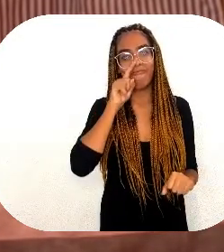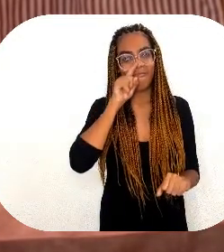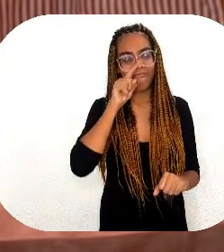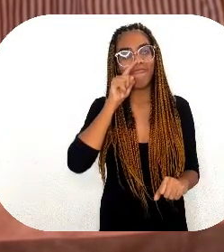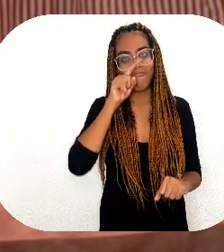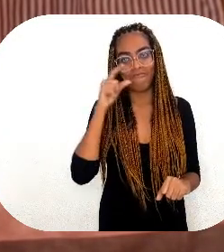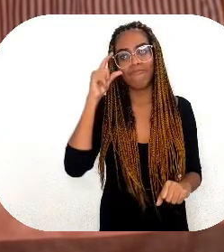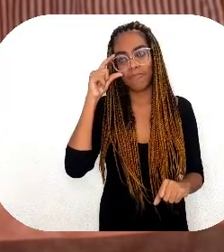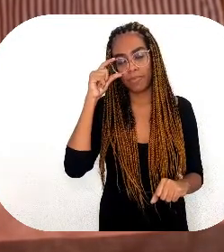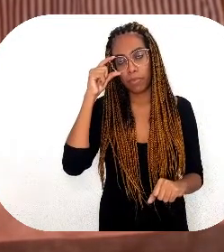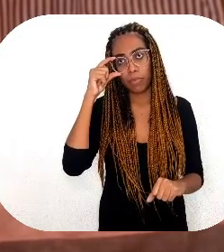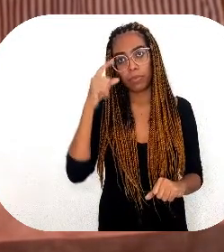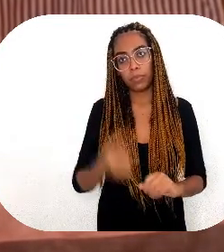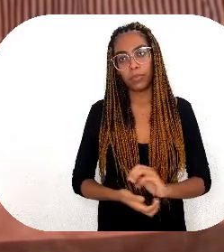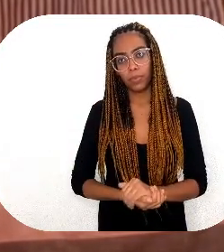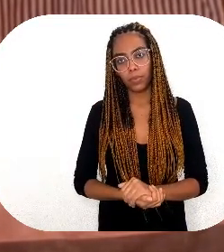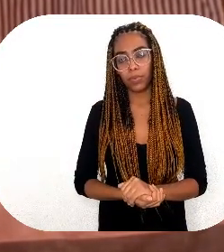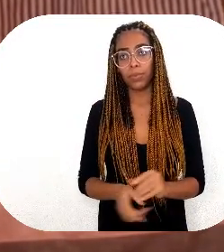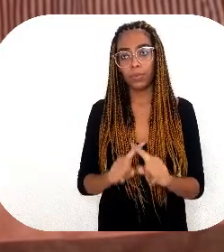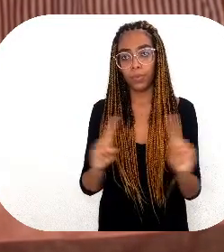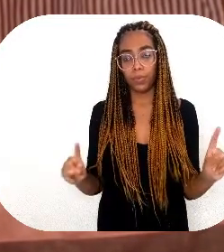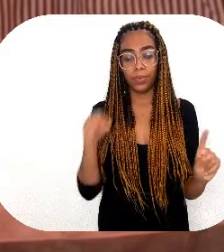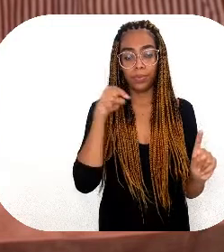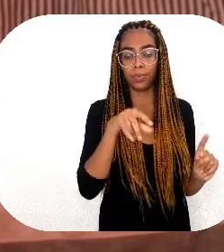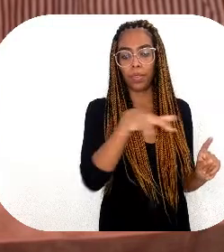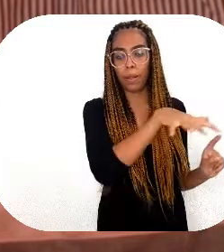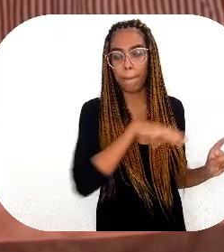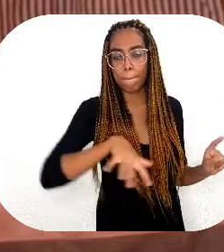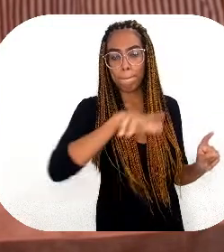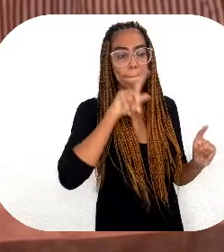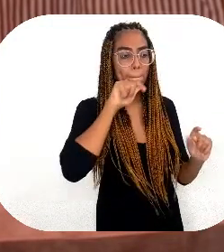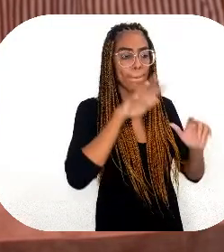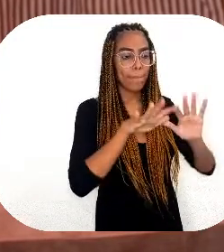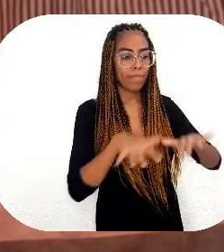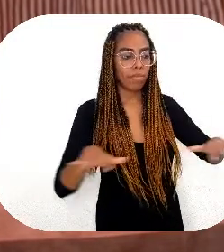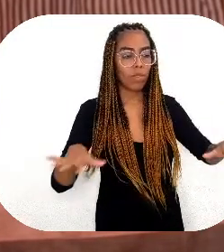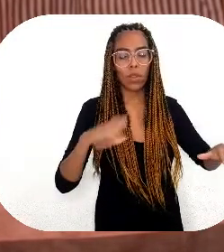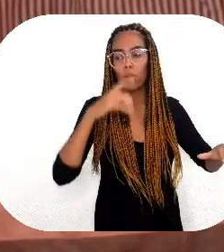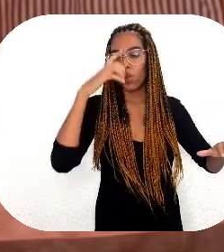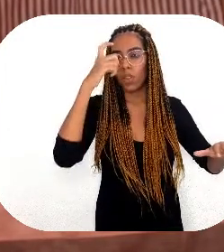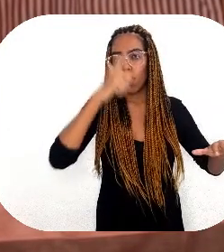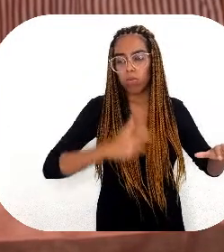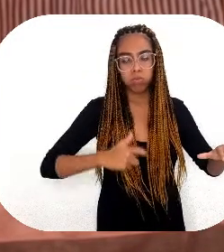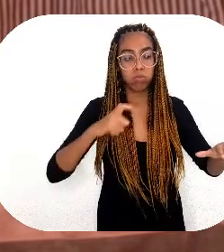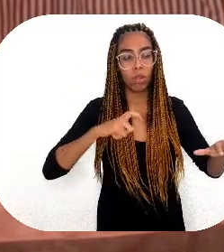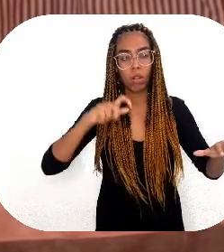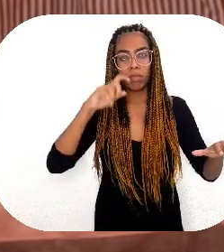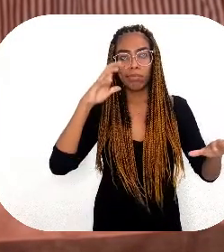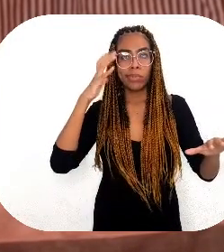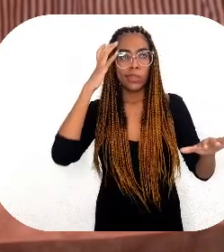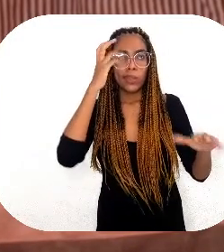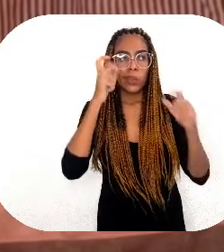inteligente quiseram se arriscar. Mas lá nesse lago tinha um crocodilo